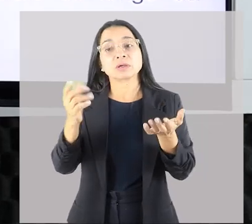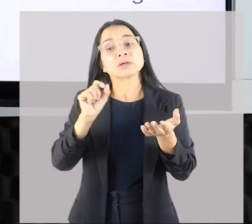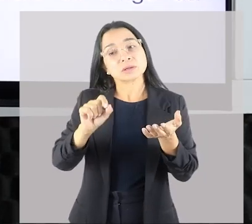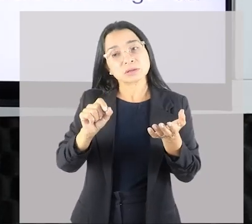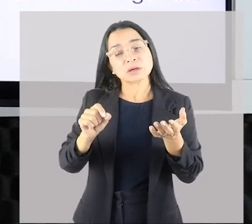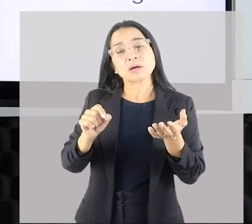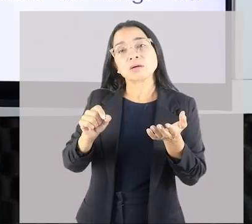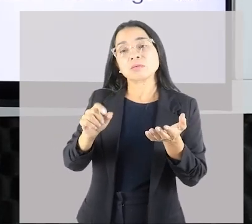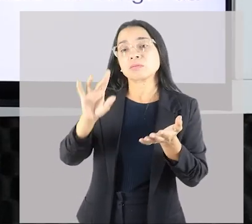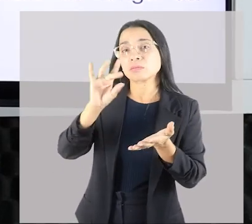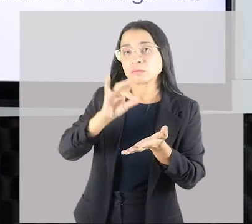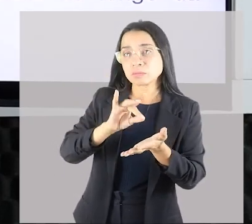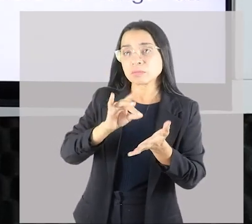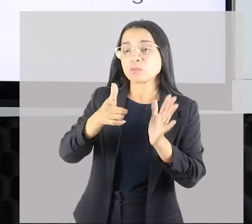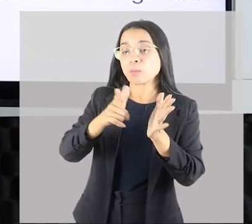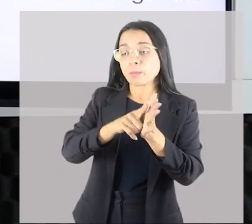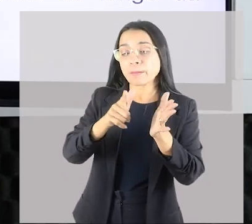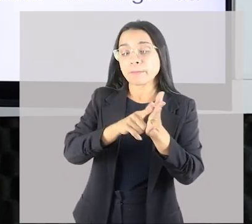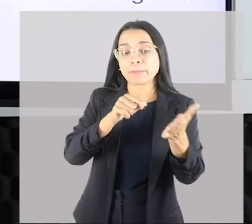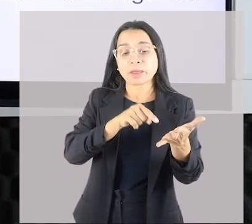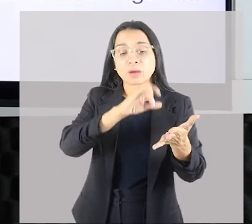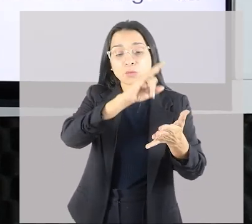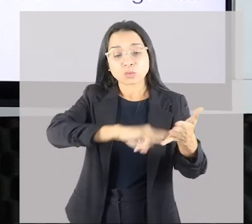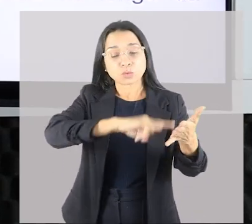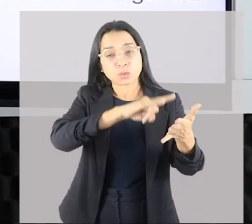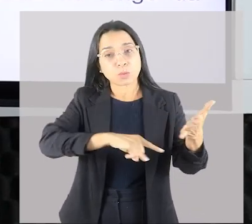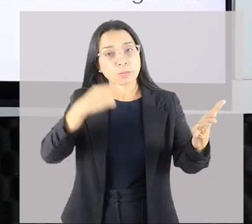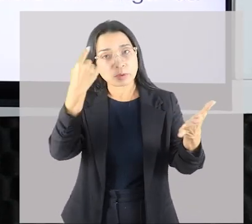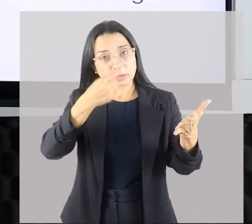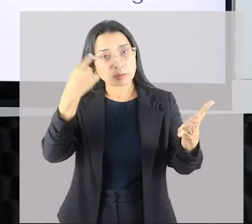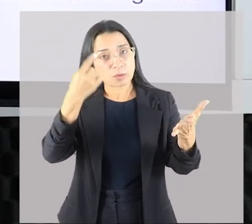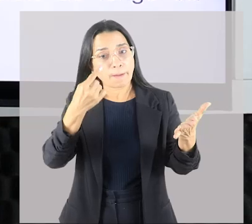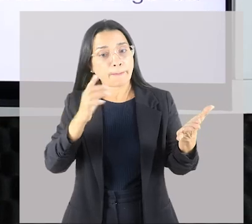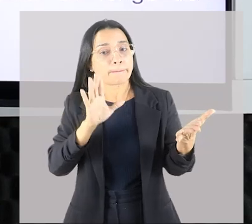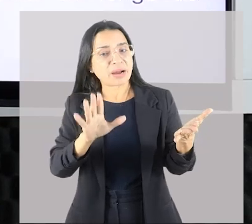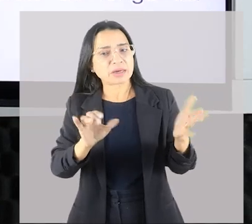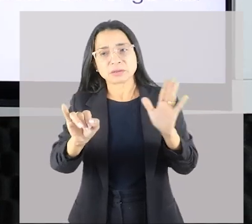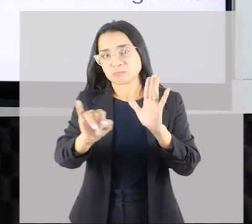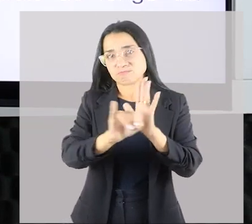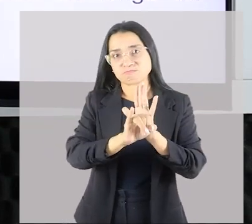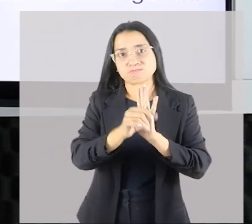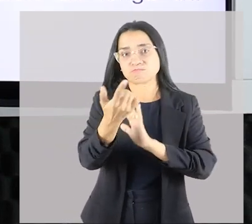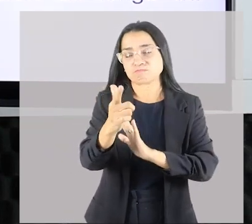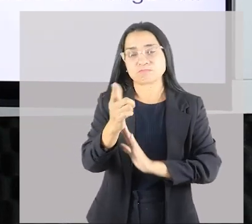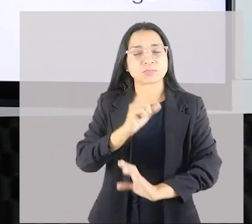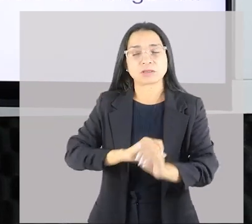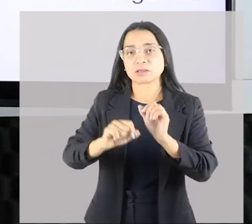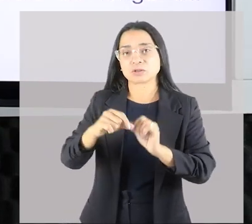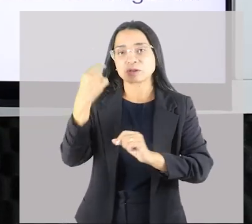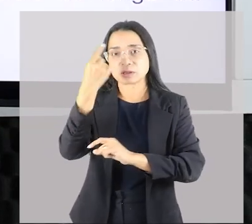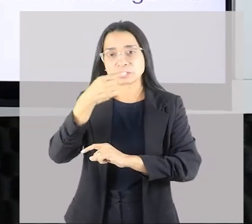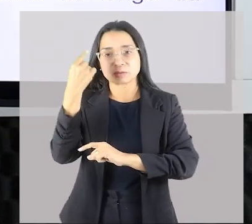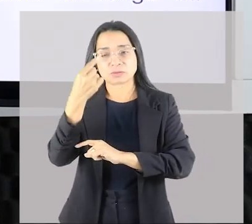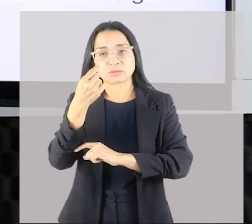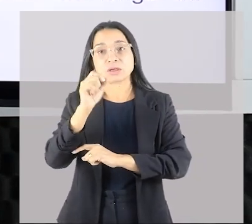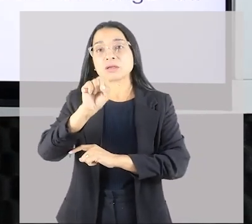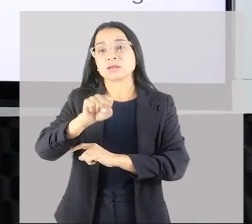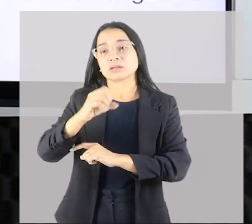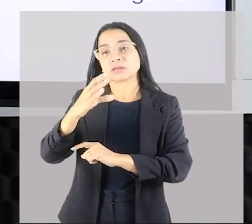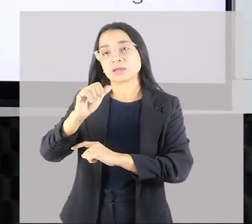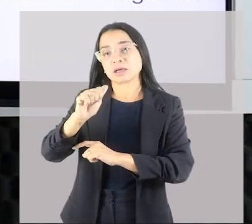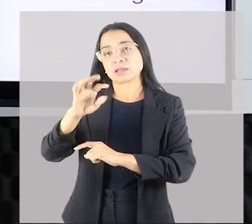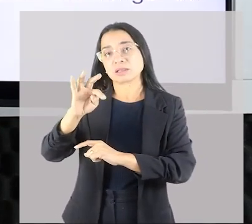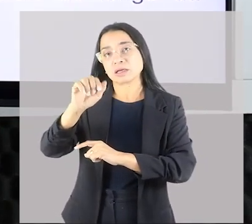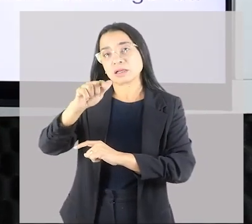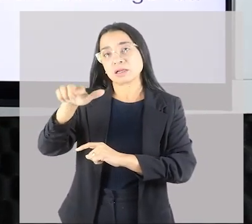sejam espanhóis no papel, mas eles não se consideram de fato espanhóis. Eles se consideram catalães, eles se